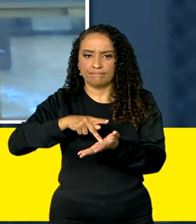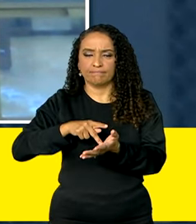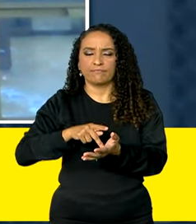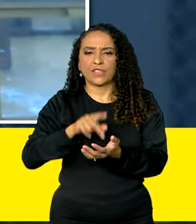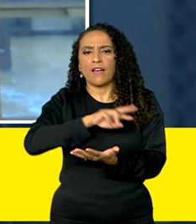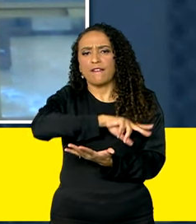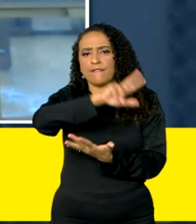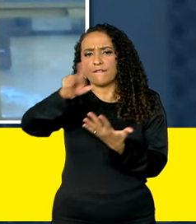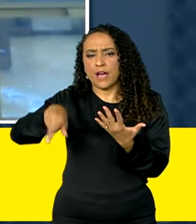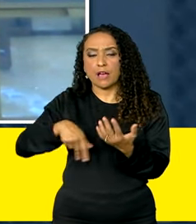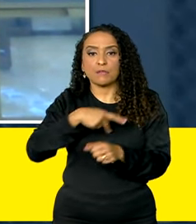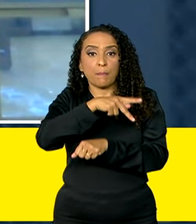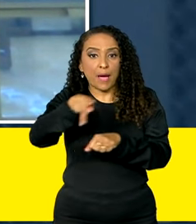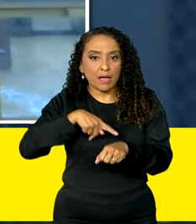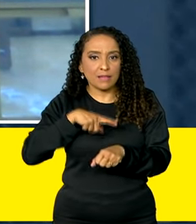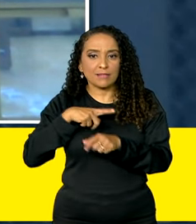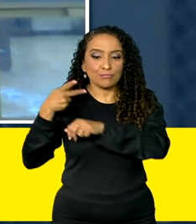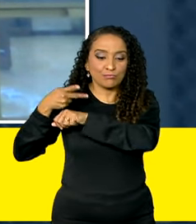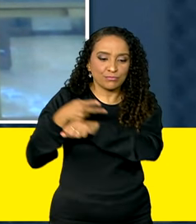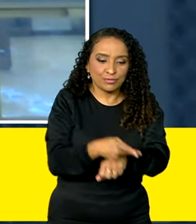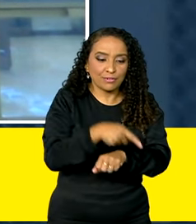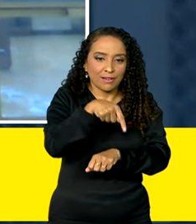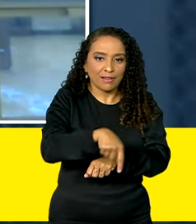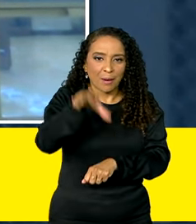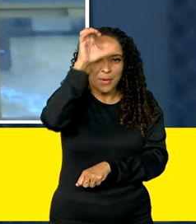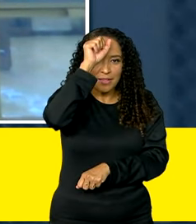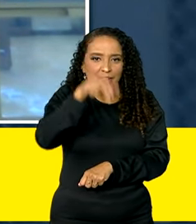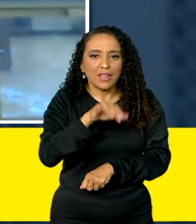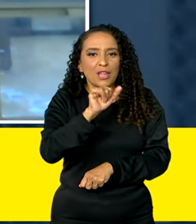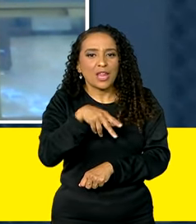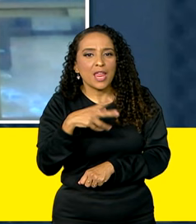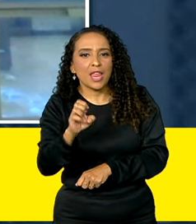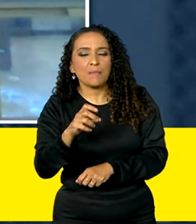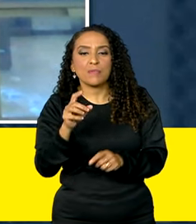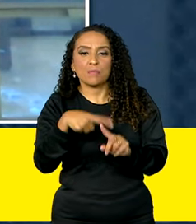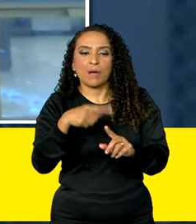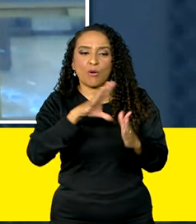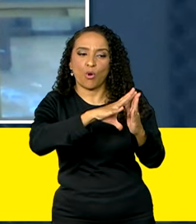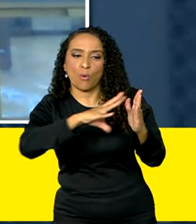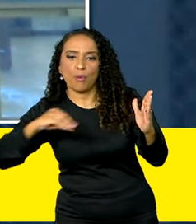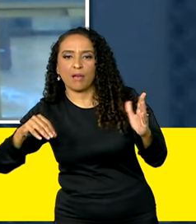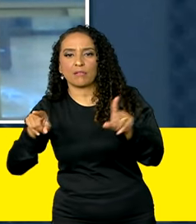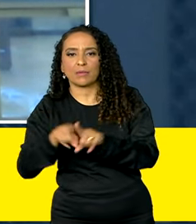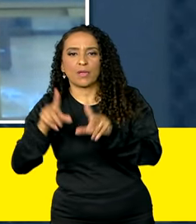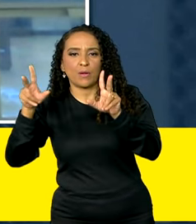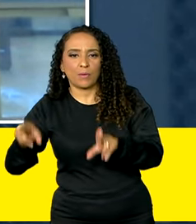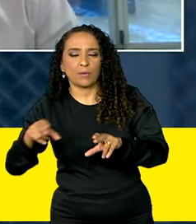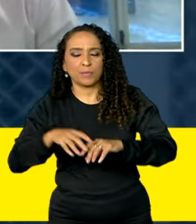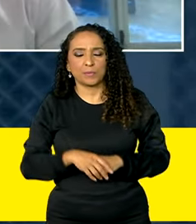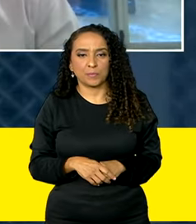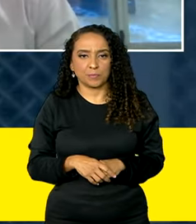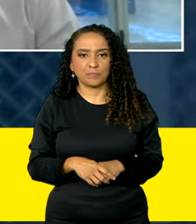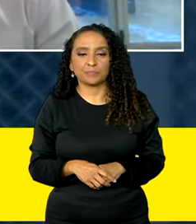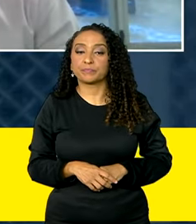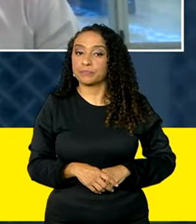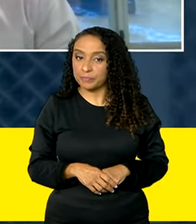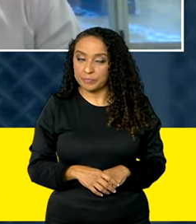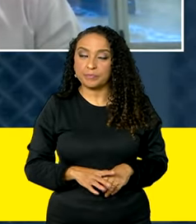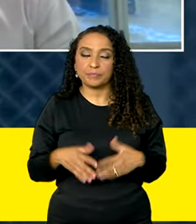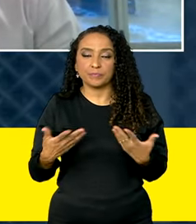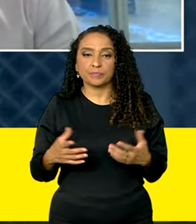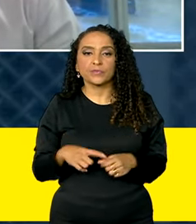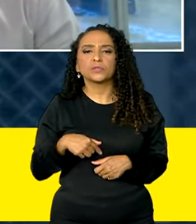vários países, inclusive, estão buscando aprender com o INPE para poder fazer também essa mensuração. Pois é, a